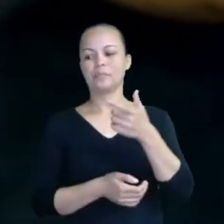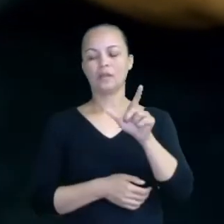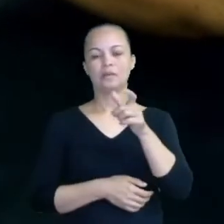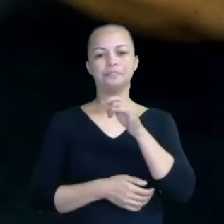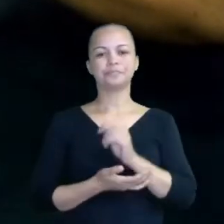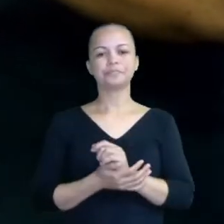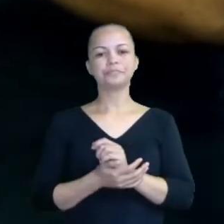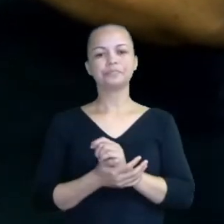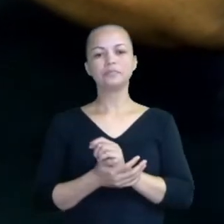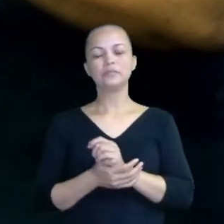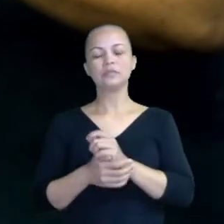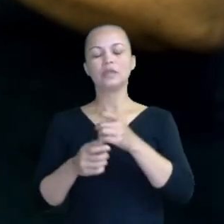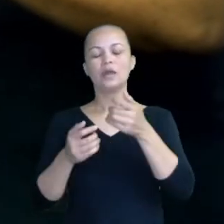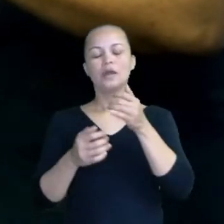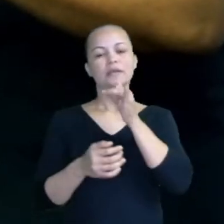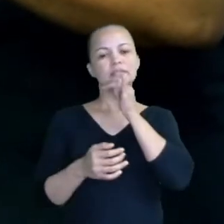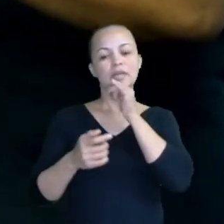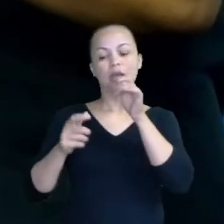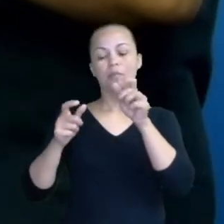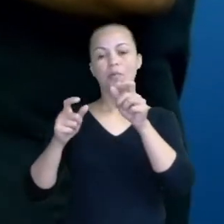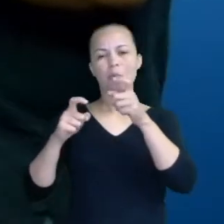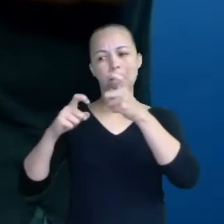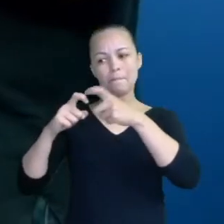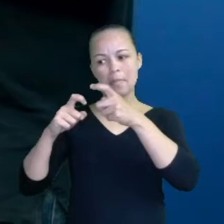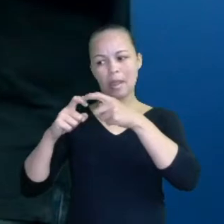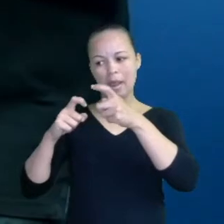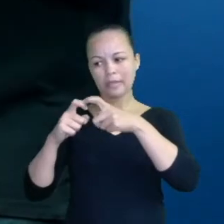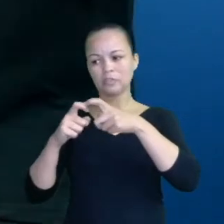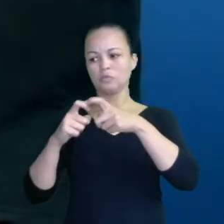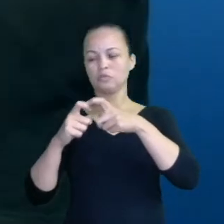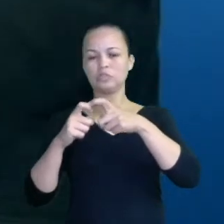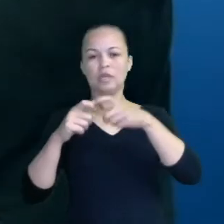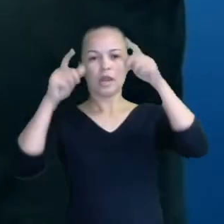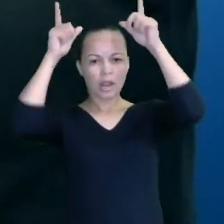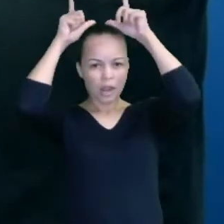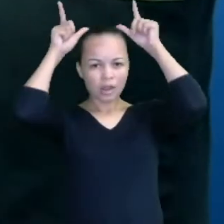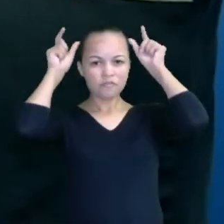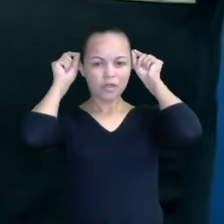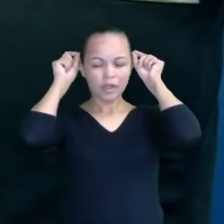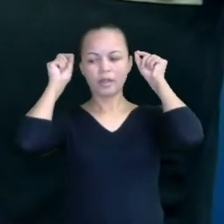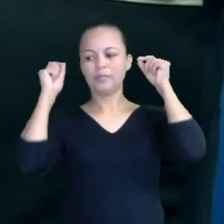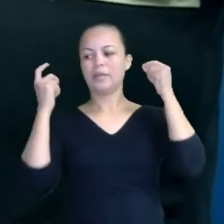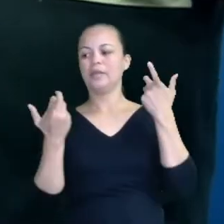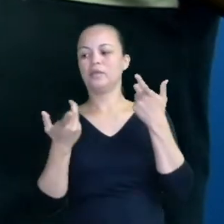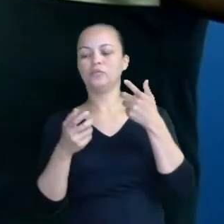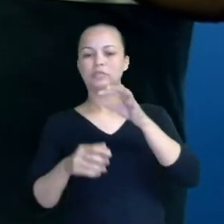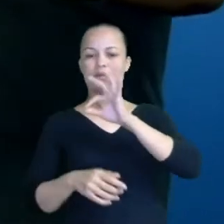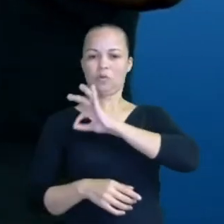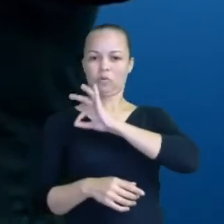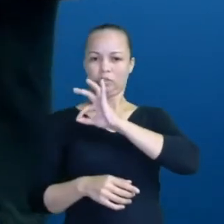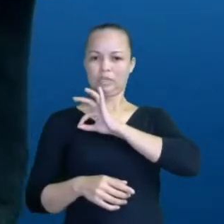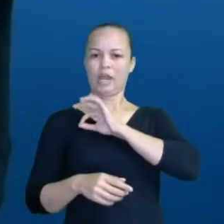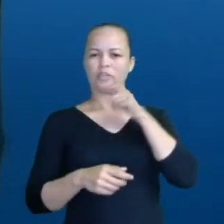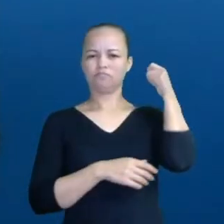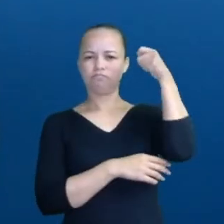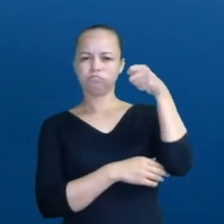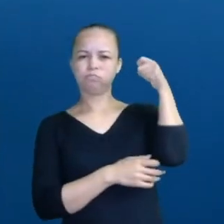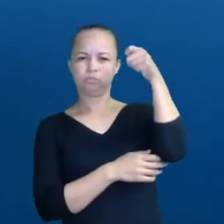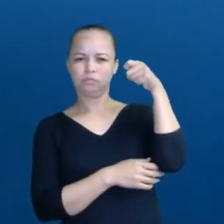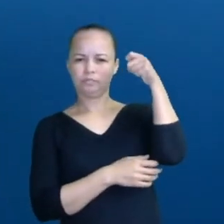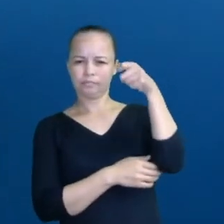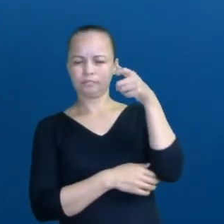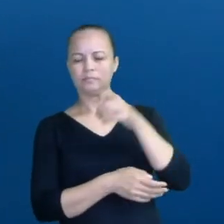exemplo. Médicos, enfermeiros e policiais fazem greve. Quem faz greve? Logo vem a